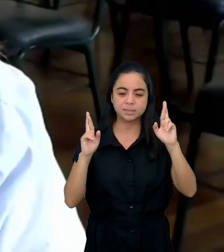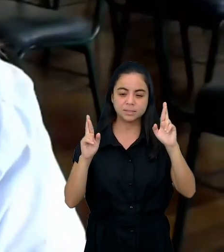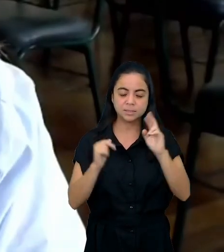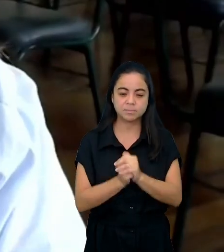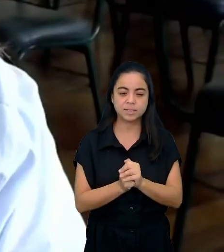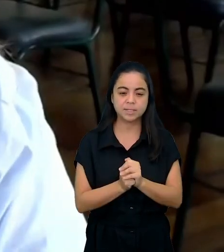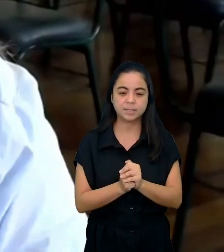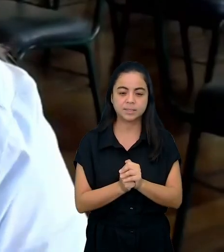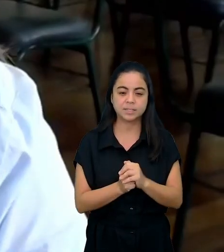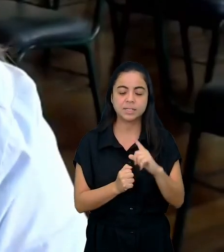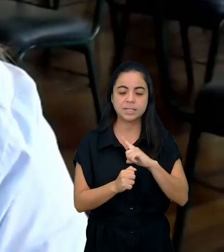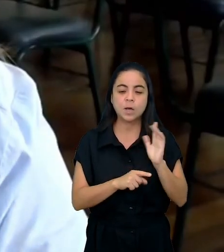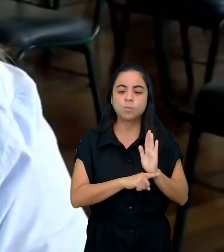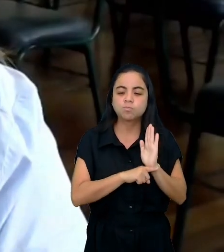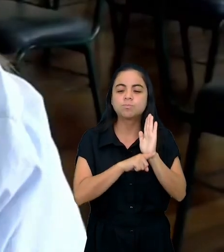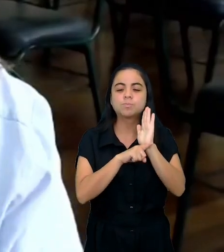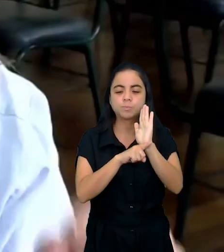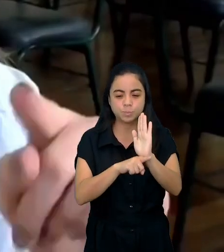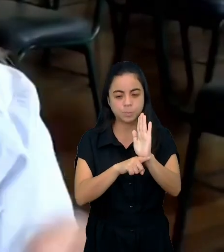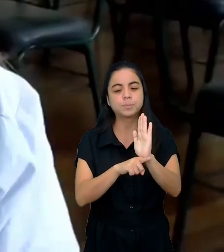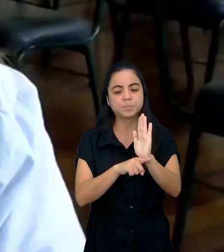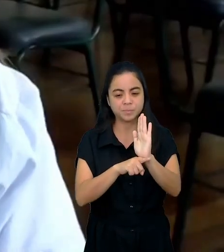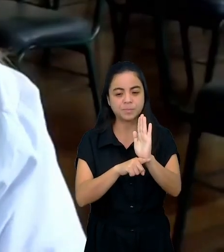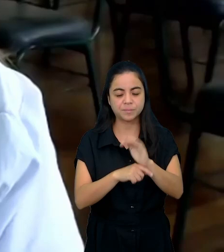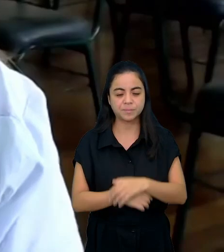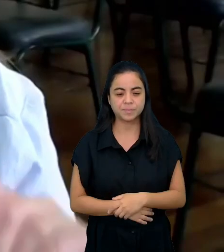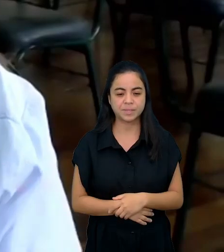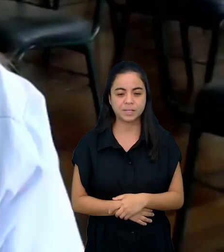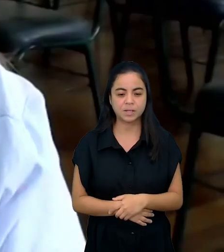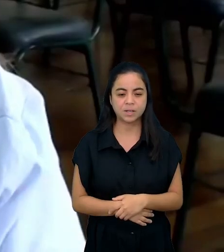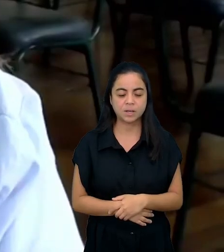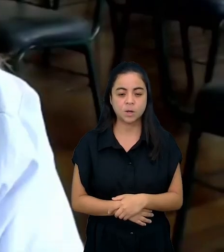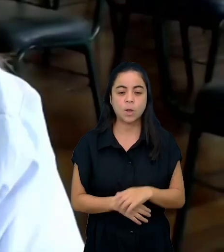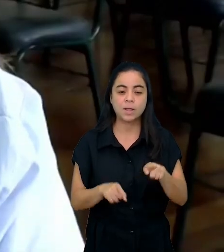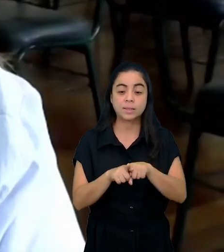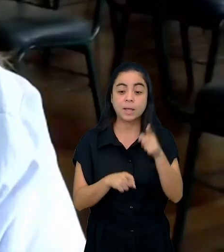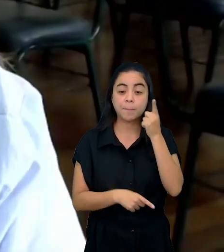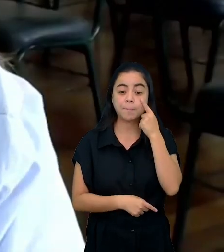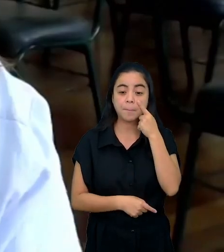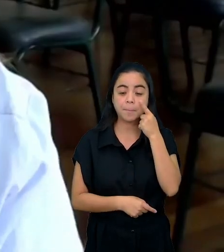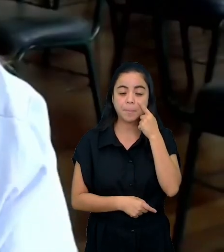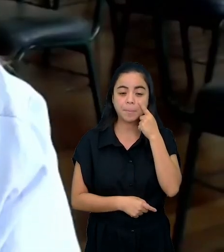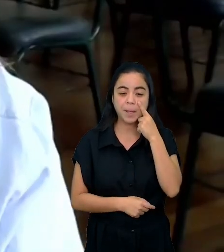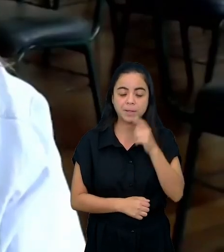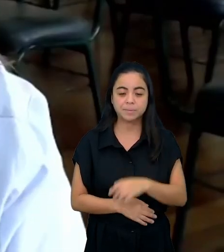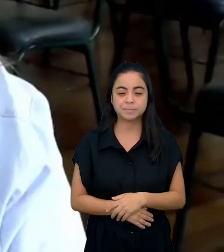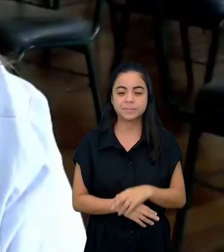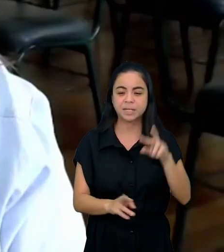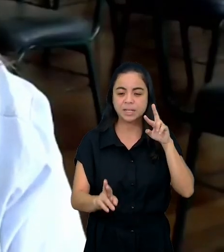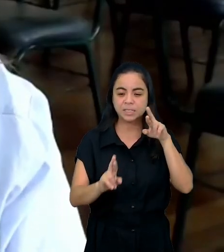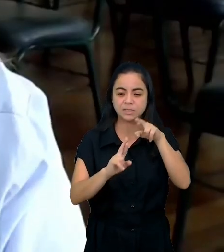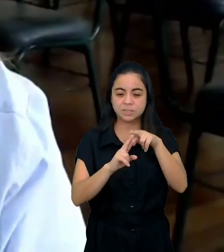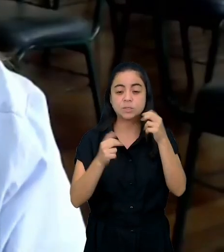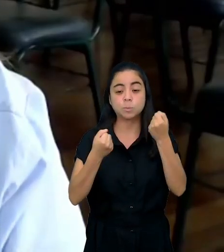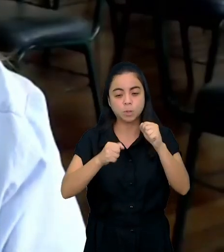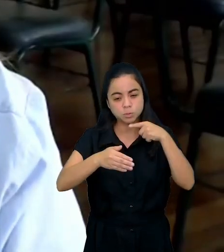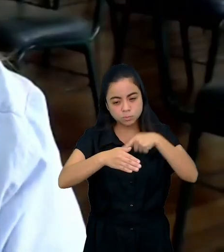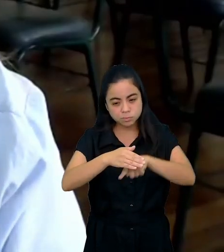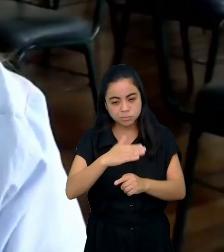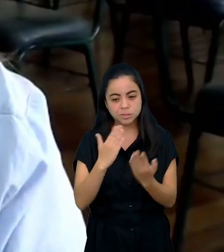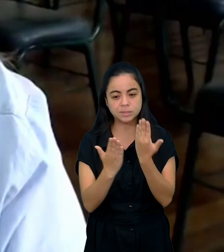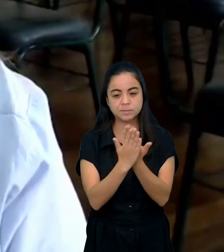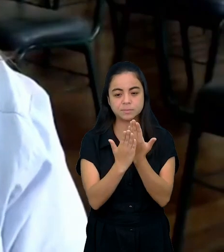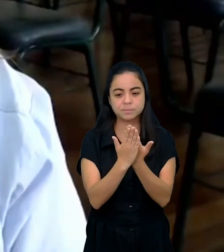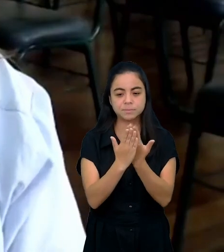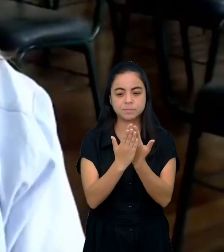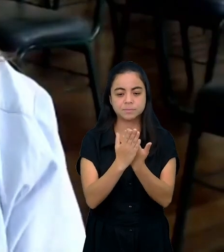tenha auxiliado e apoiado aí. Não se esqueçam de dar uma olhadinha nas nossas referências para aprofundar os estudos de